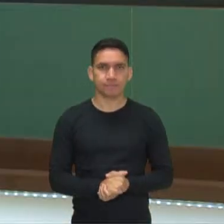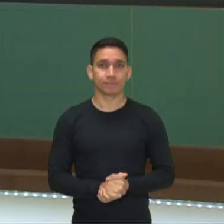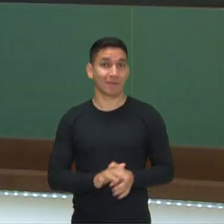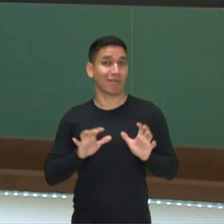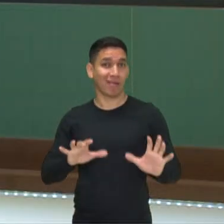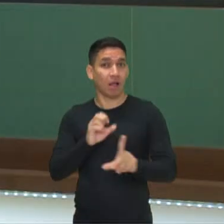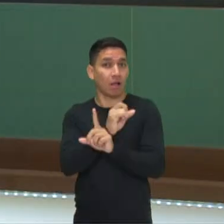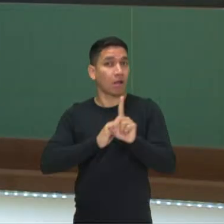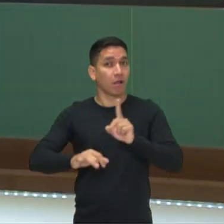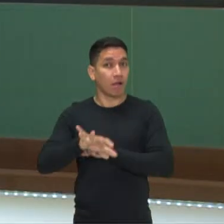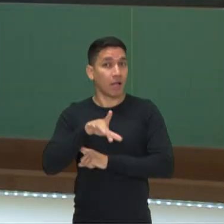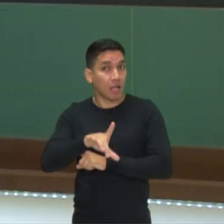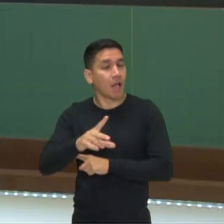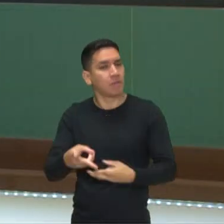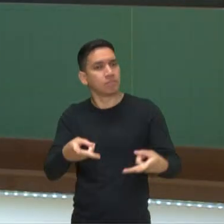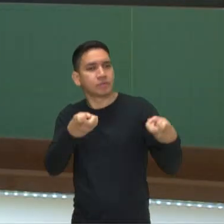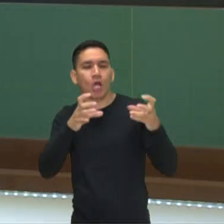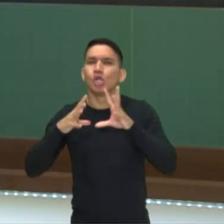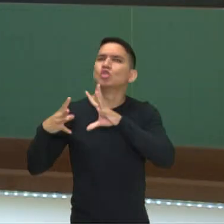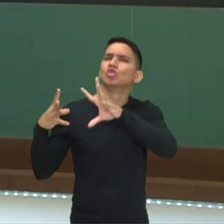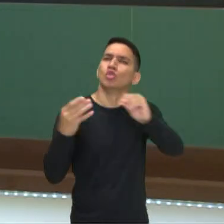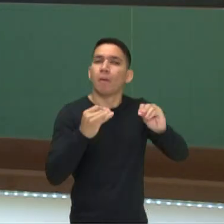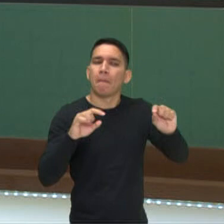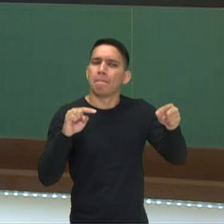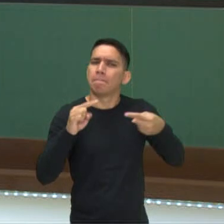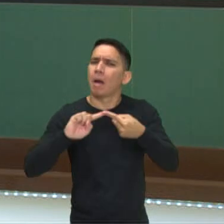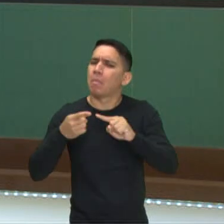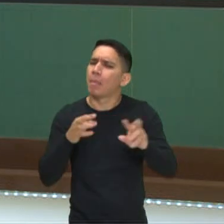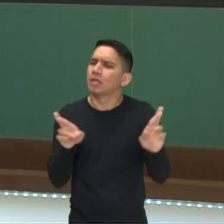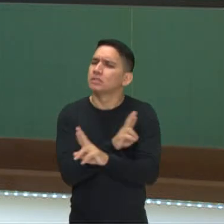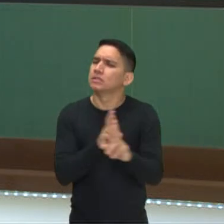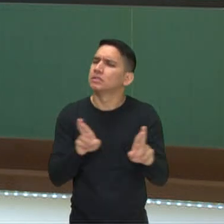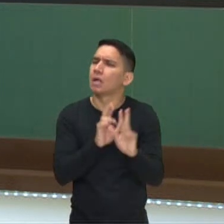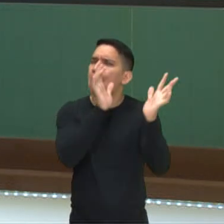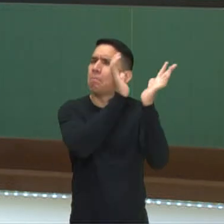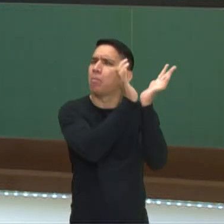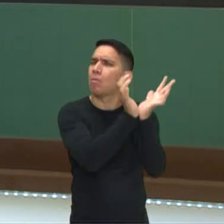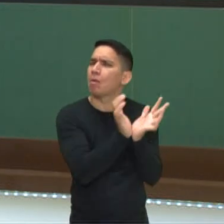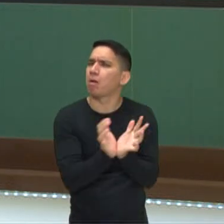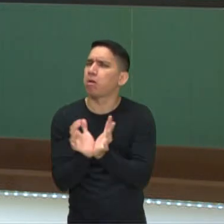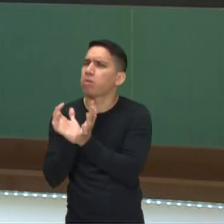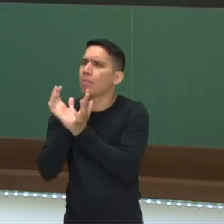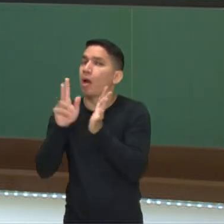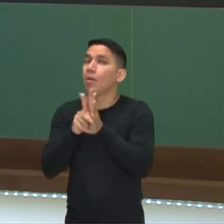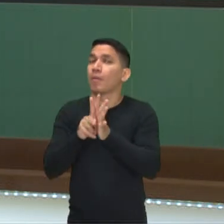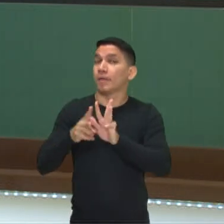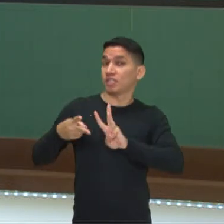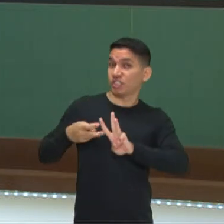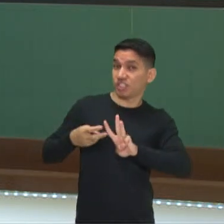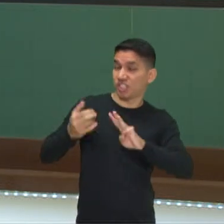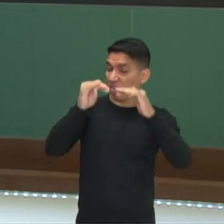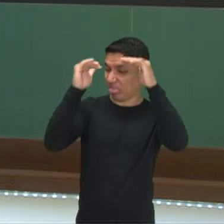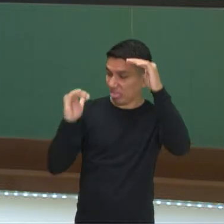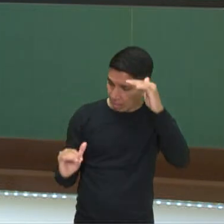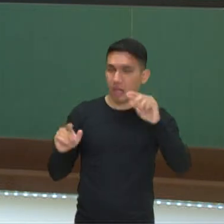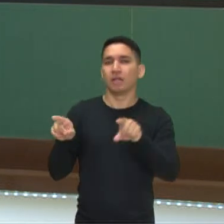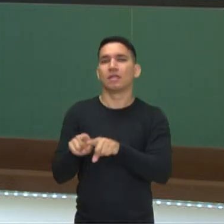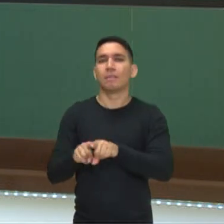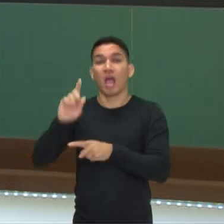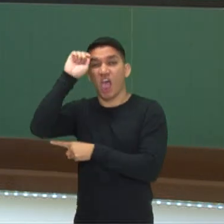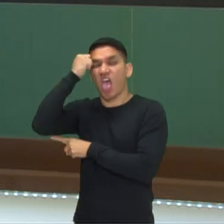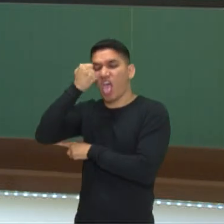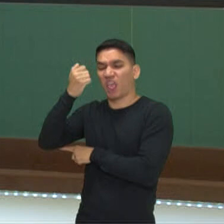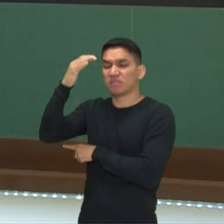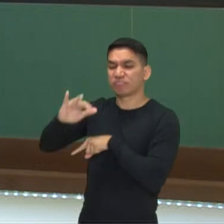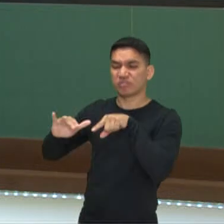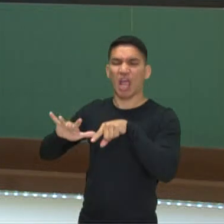Essa sociedade vai ver tudo que está ligado a essas camadas subalternas, como os indígenas e os negros, como ruim, e